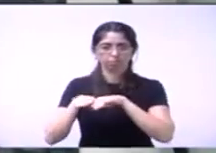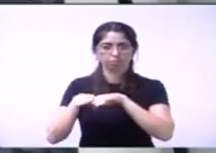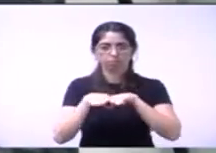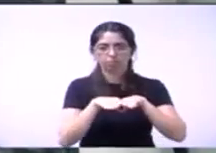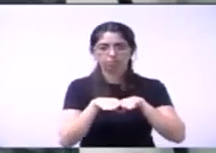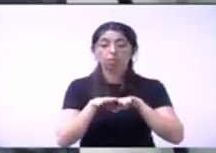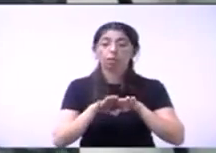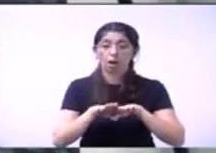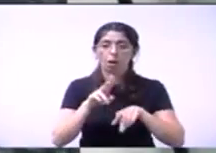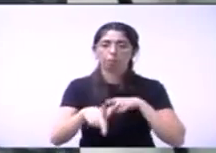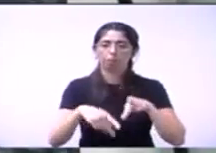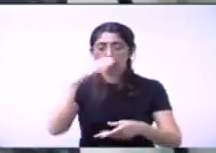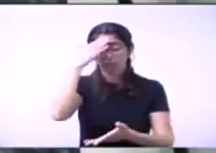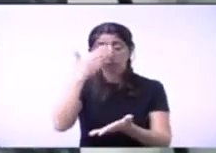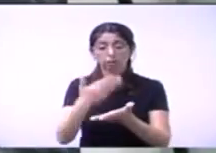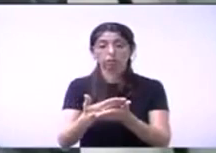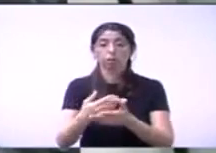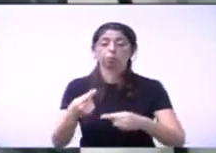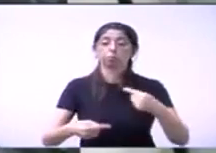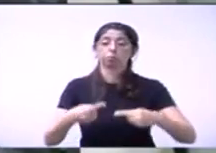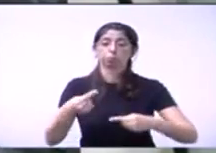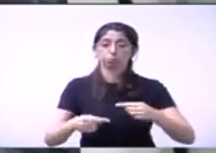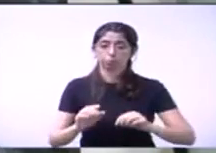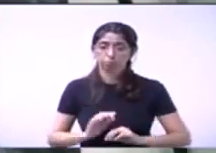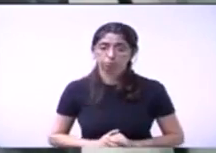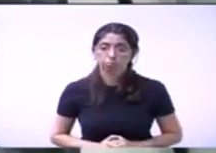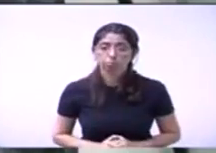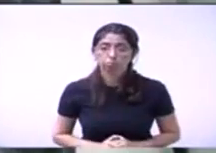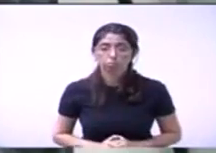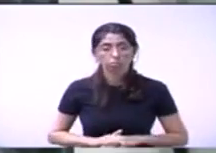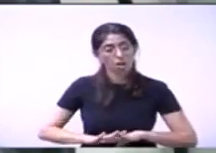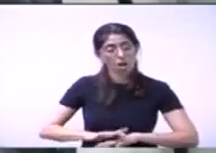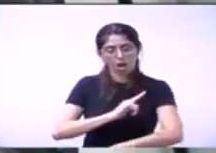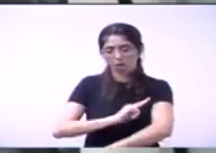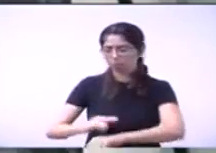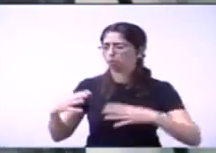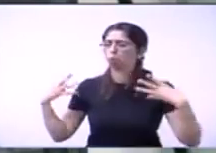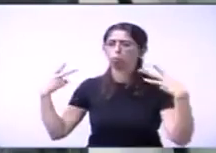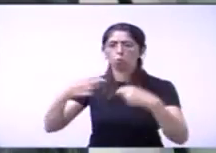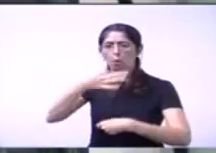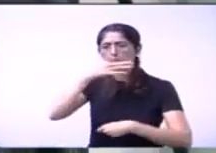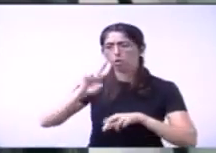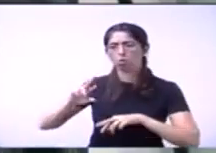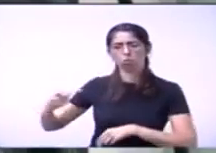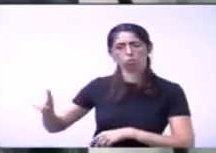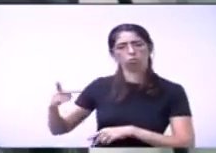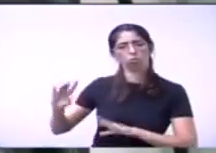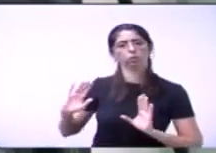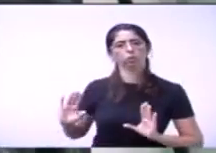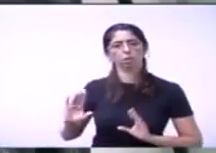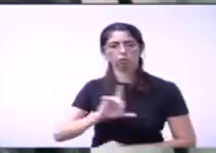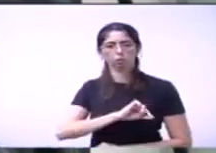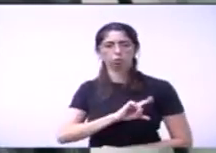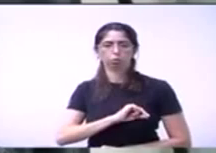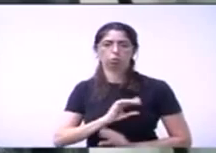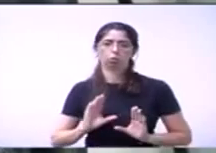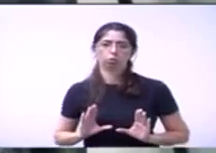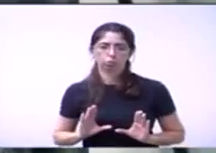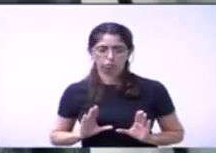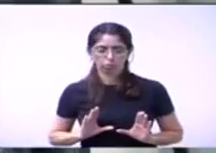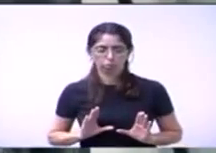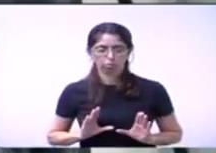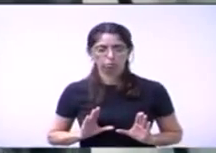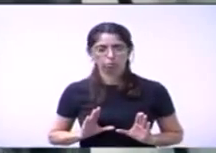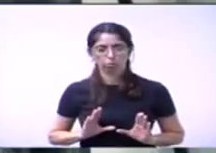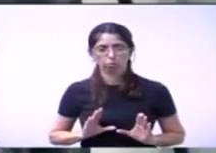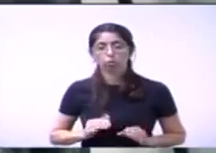um pouco na política. Data máxima vênia, companheiro Custódio, penso de maneira muito diferente